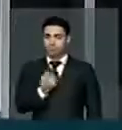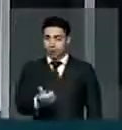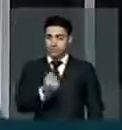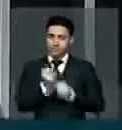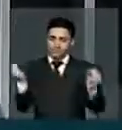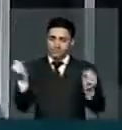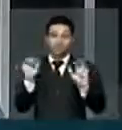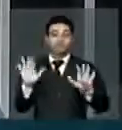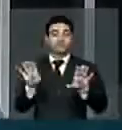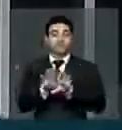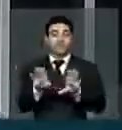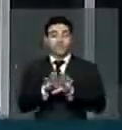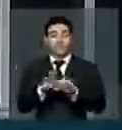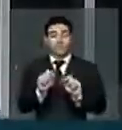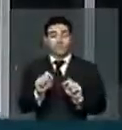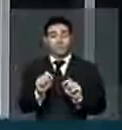caso